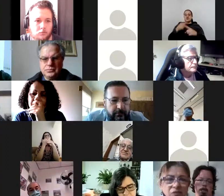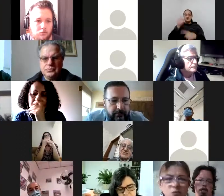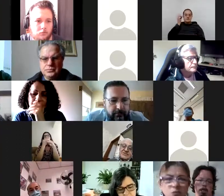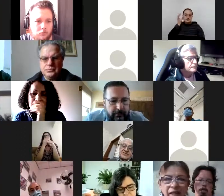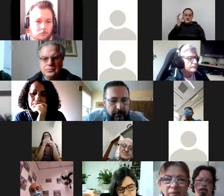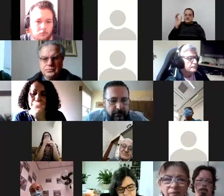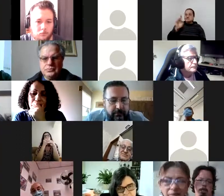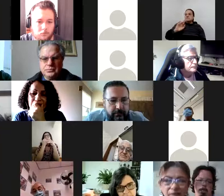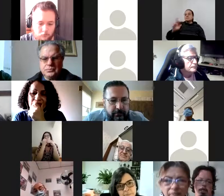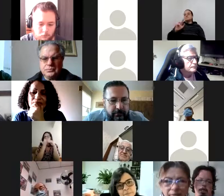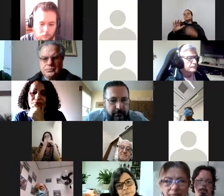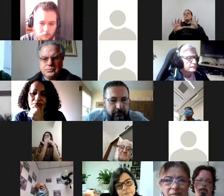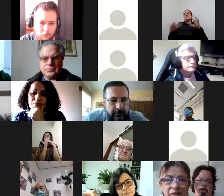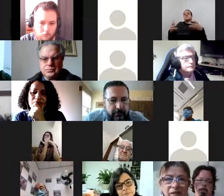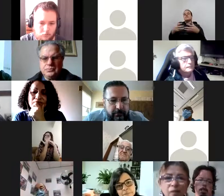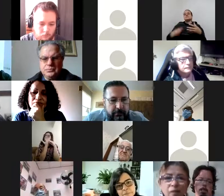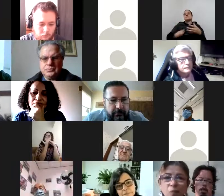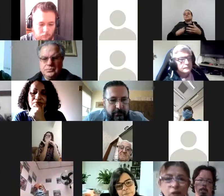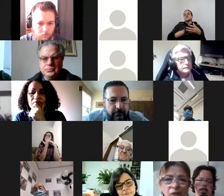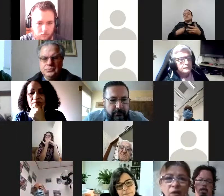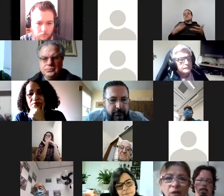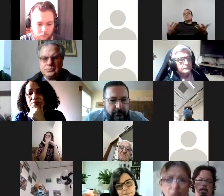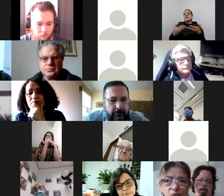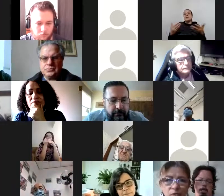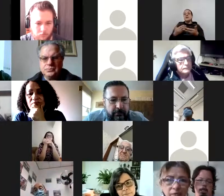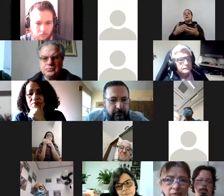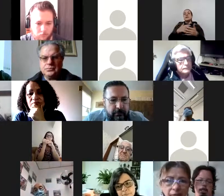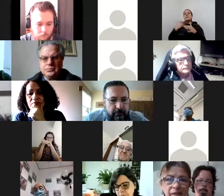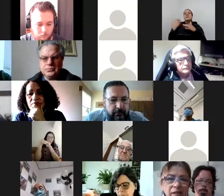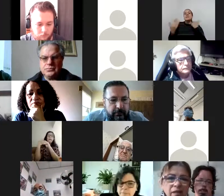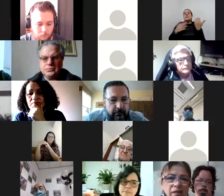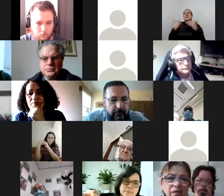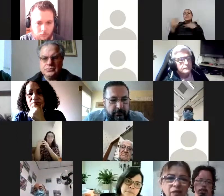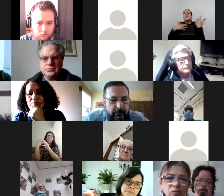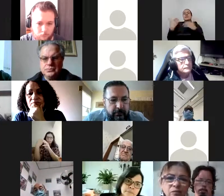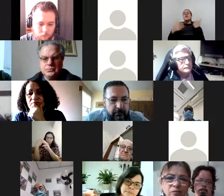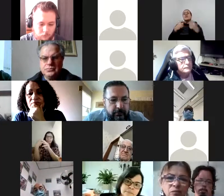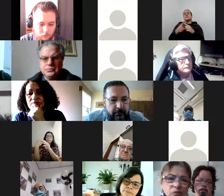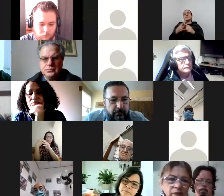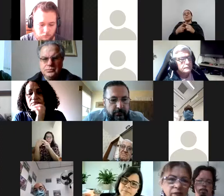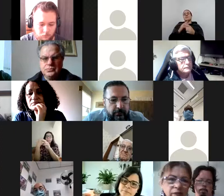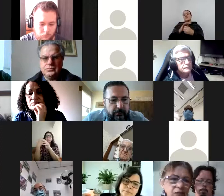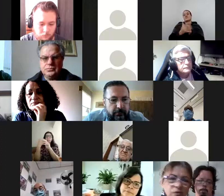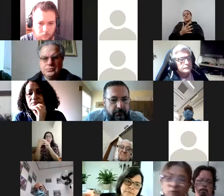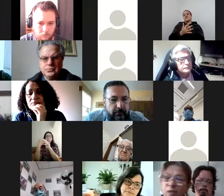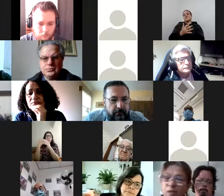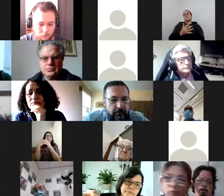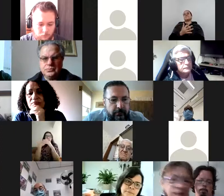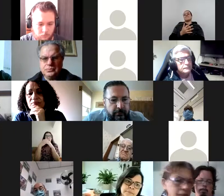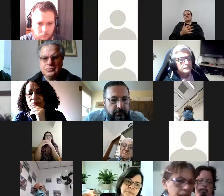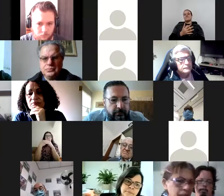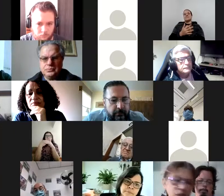nossa turma está aí com essa pandemia morrendo a rodo, né? Então, muito obrigado. Eu tenho